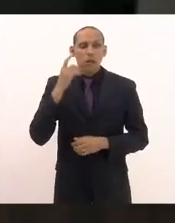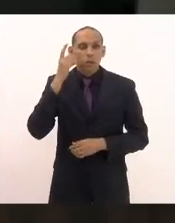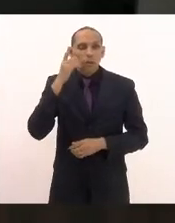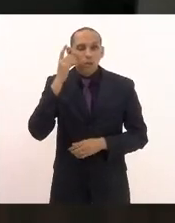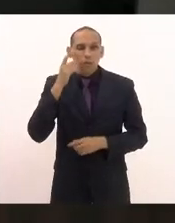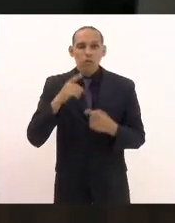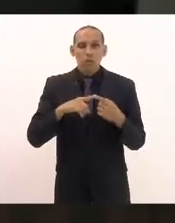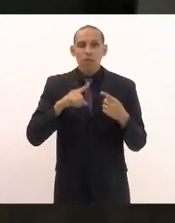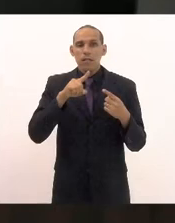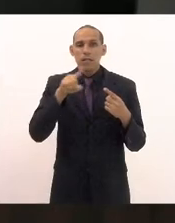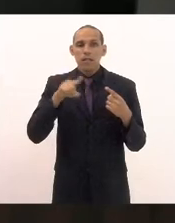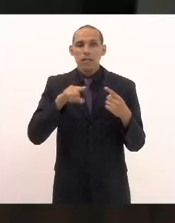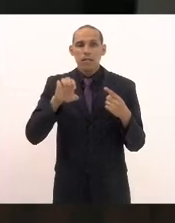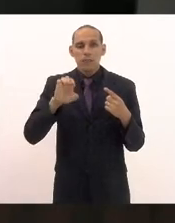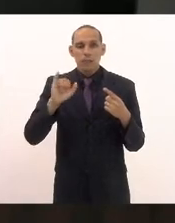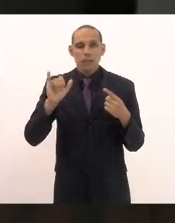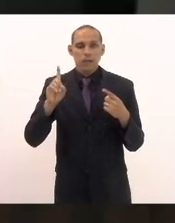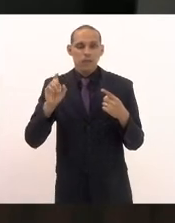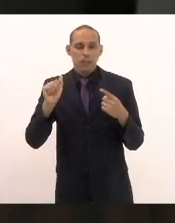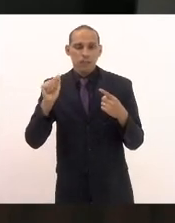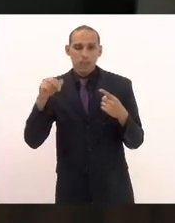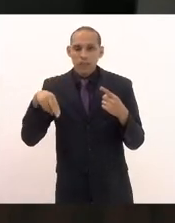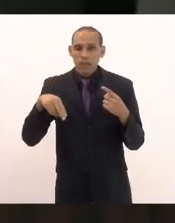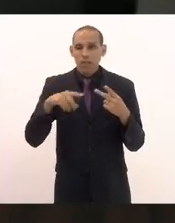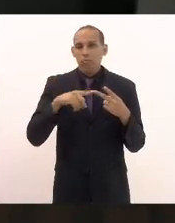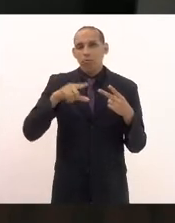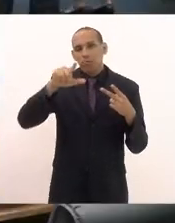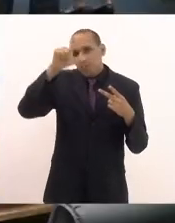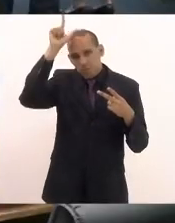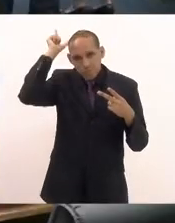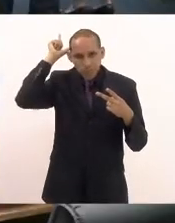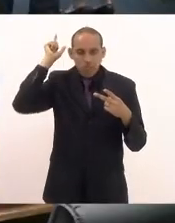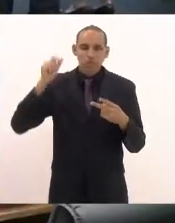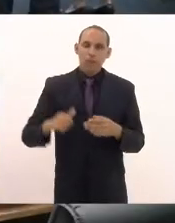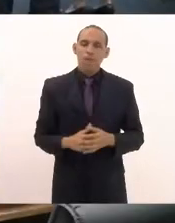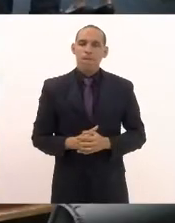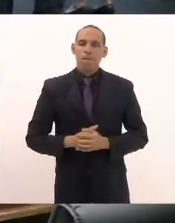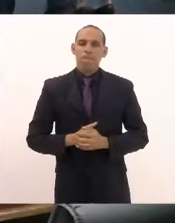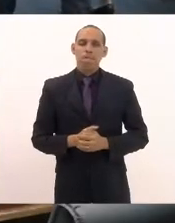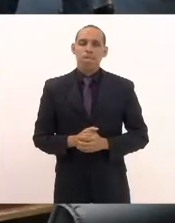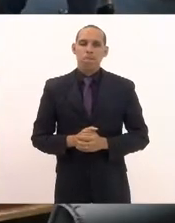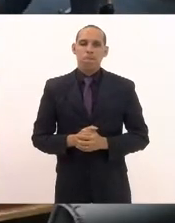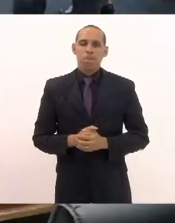Deputada Zeidan. Deputado Luiz Paulo.